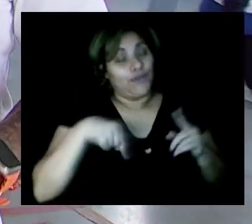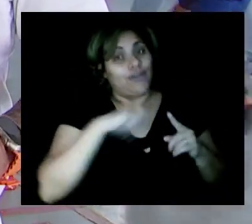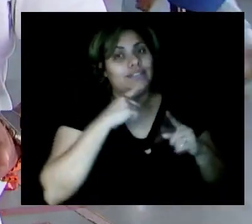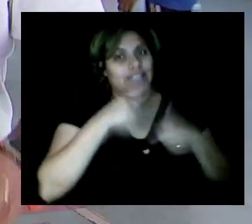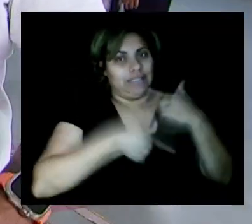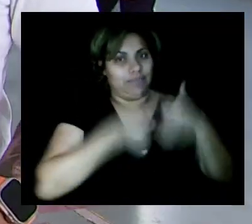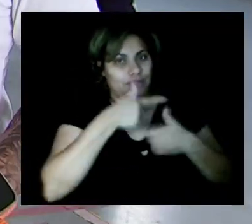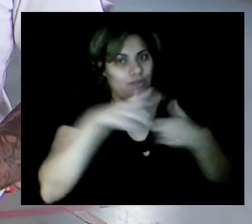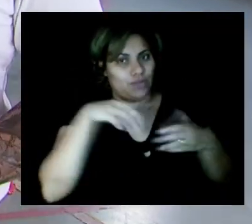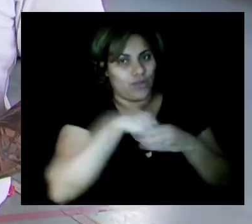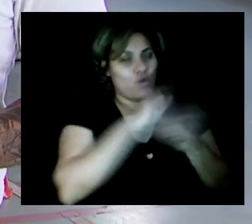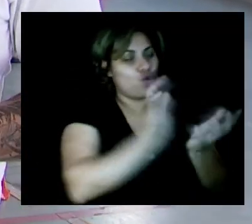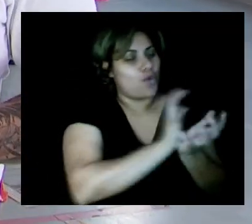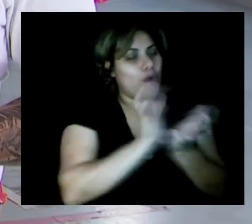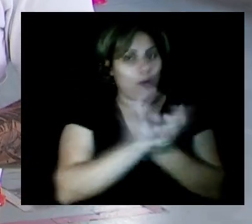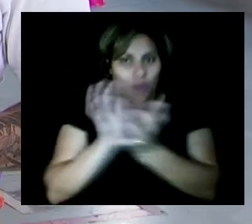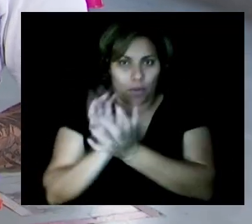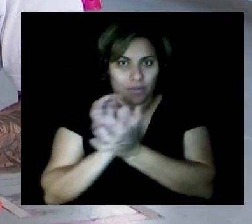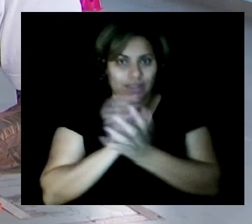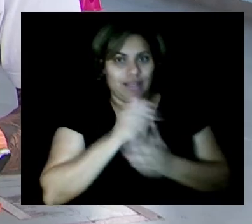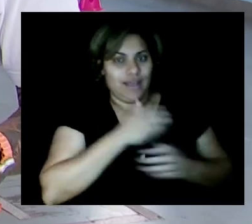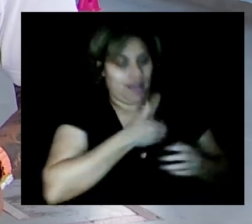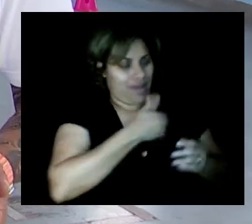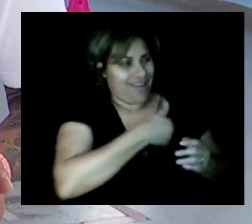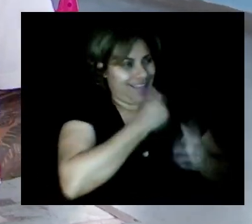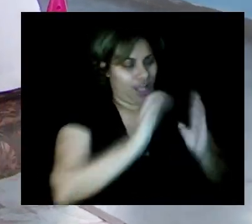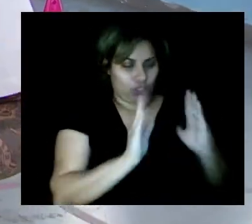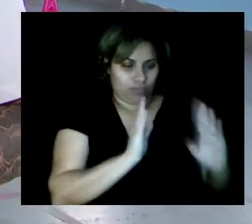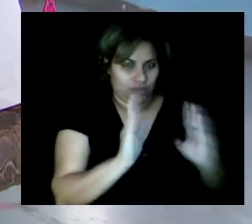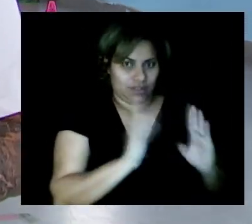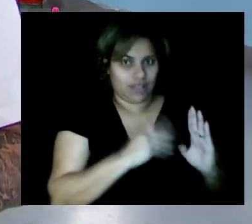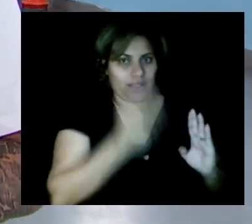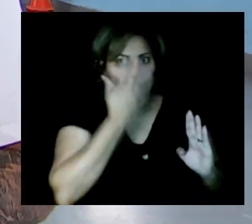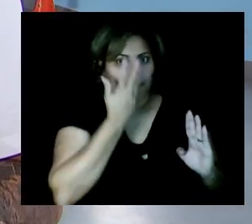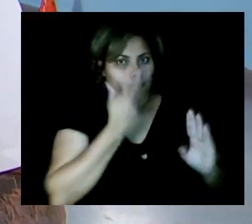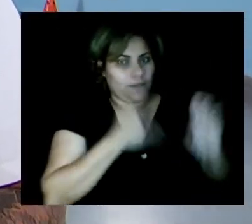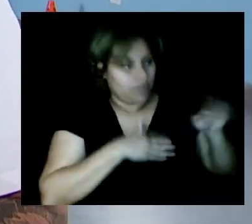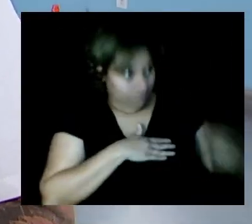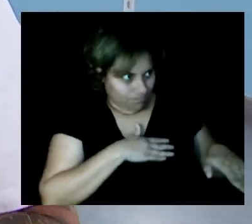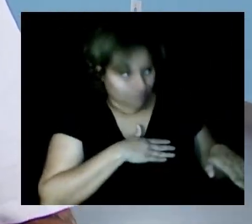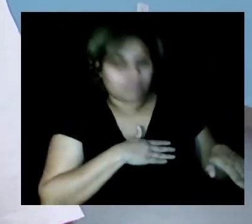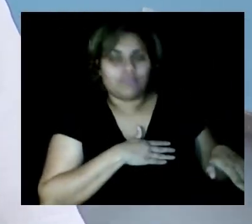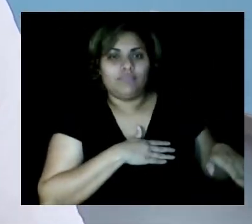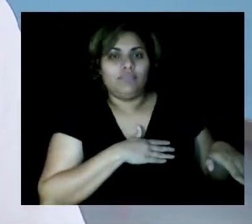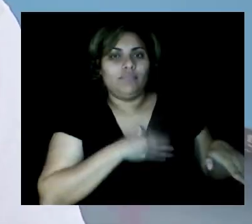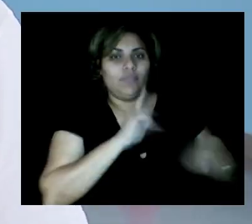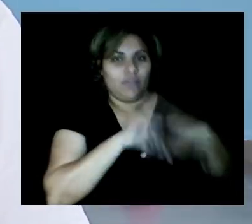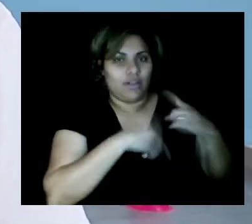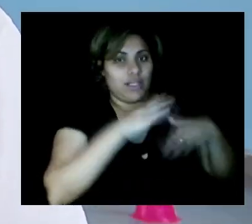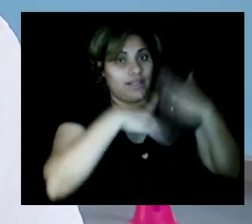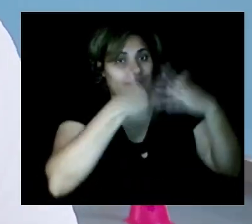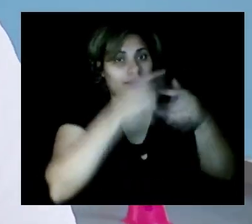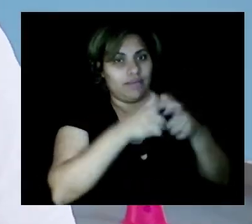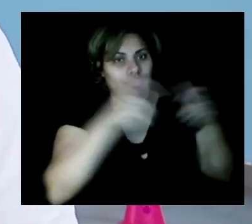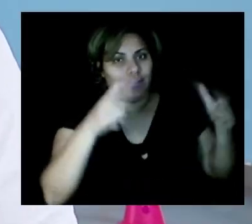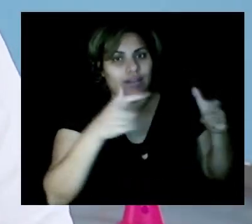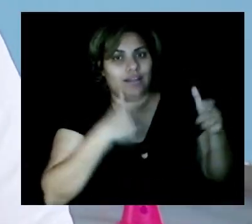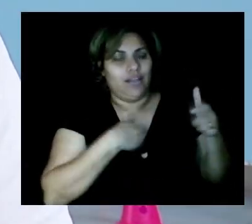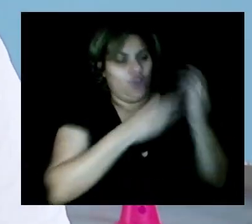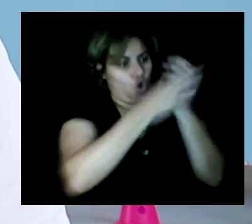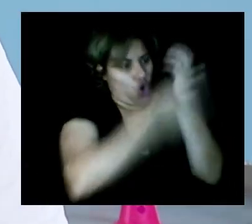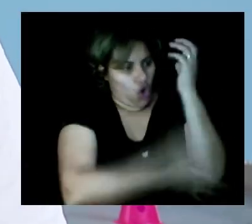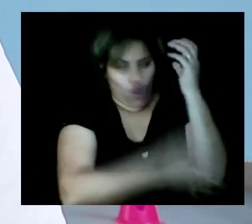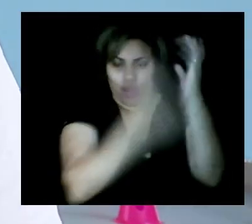grupos, né? A faixa etária que a gente fala que é os menores, né? Que é a parte de precoce, onde a gente desenvolve mais a parte motora, né? O